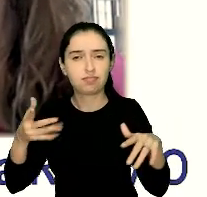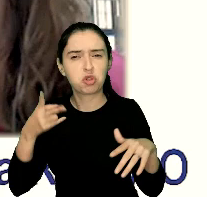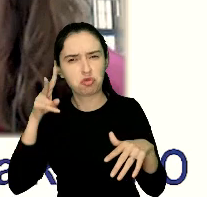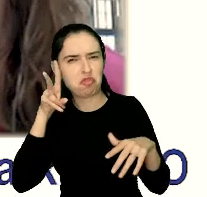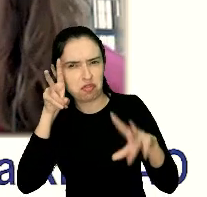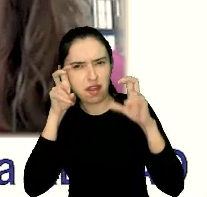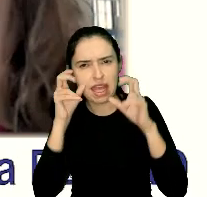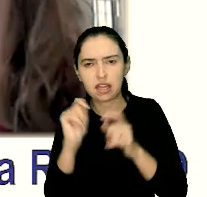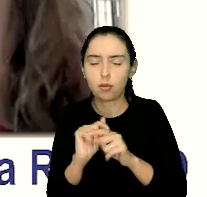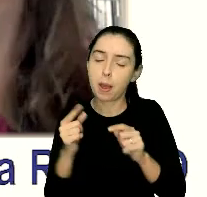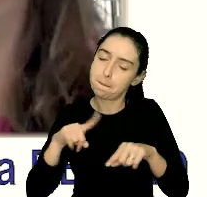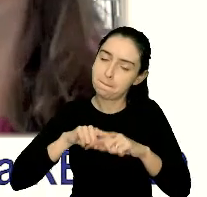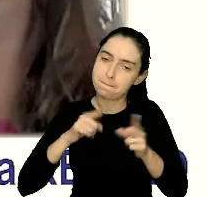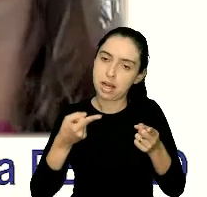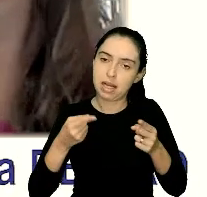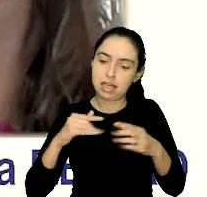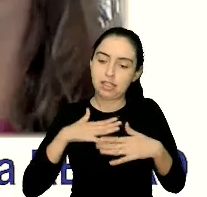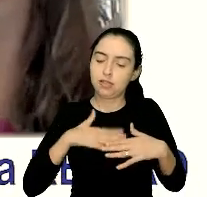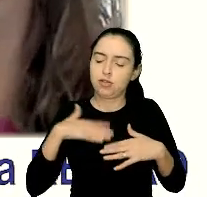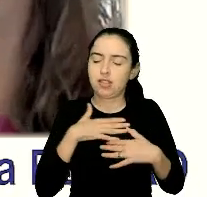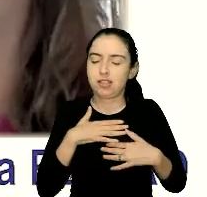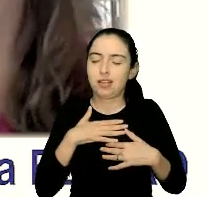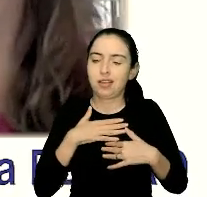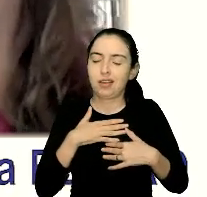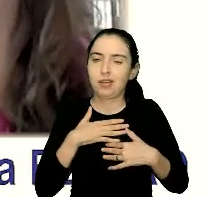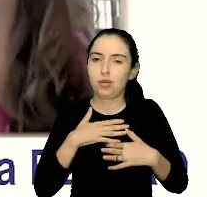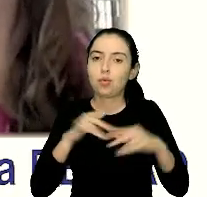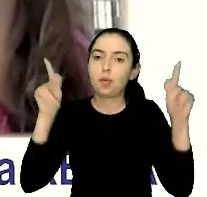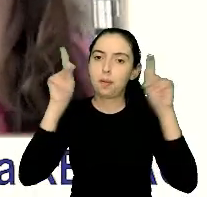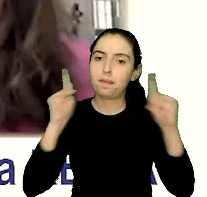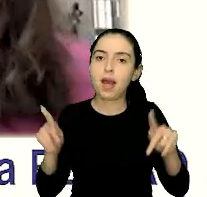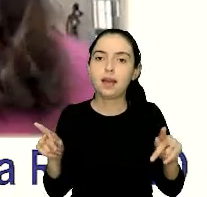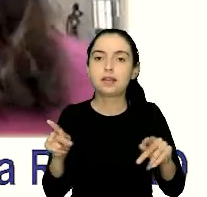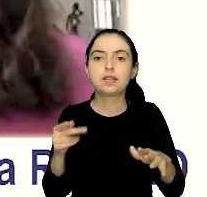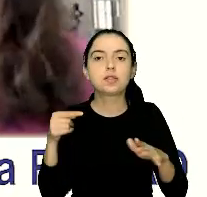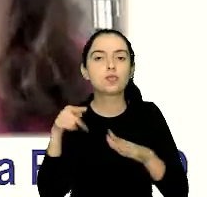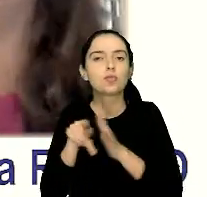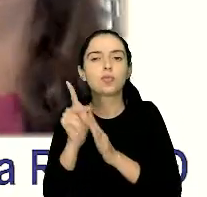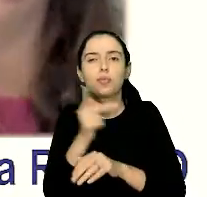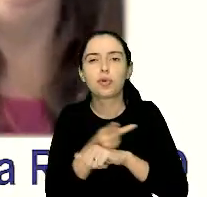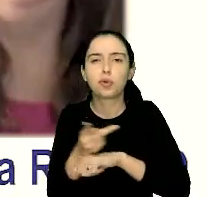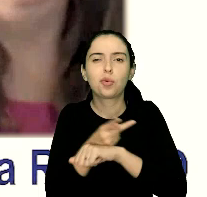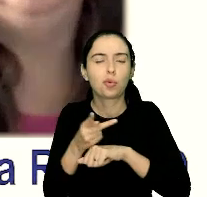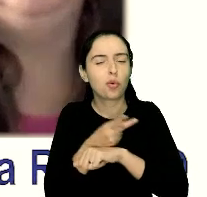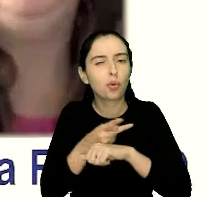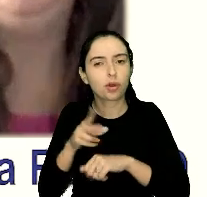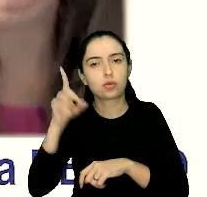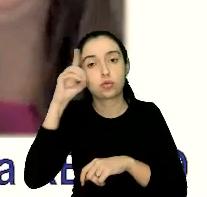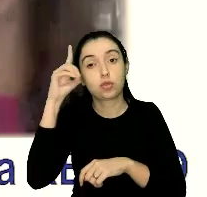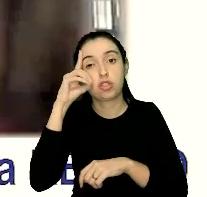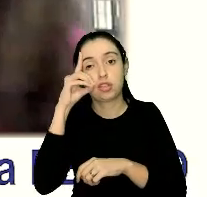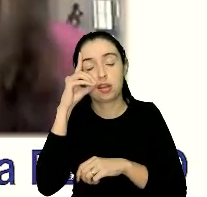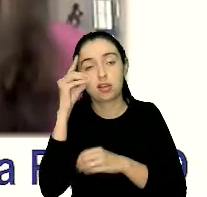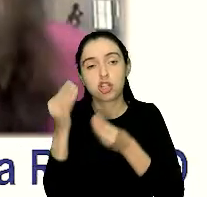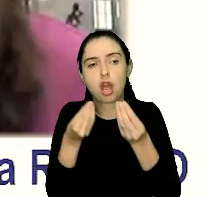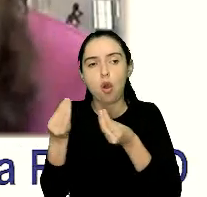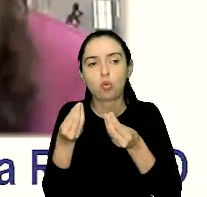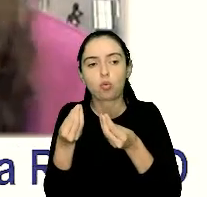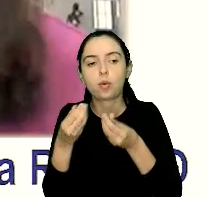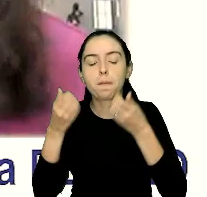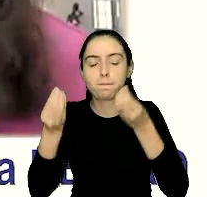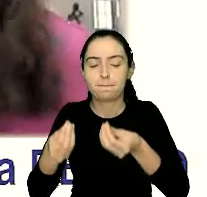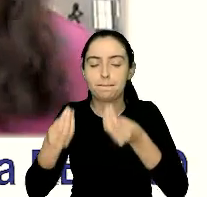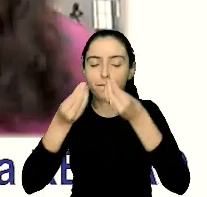então é uma forma que eu uso de buscar no meu dia a dia alguma coisa que possa me trazer essa